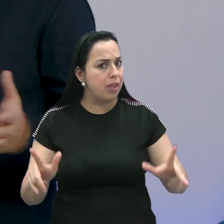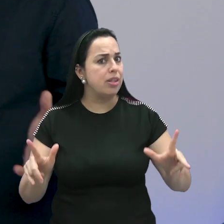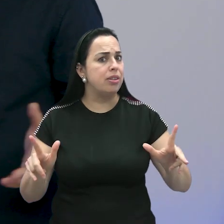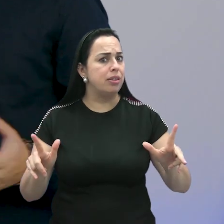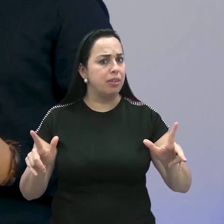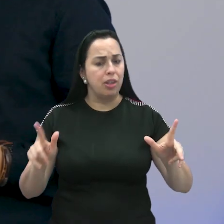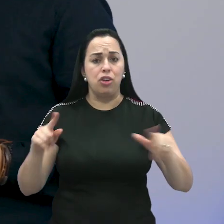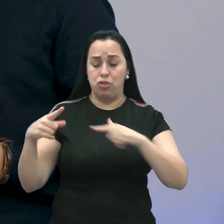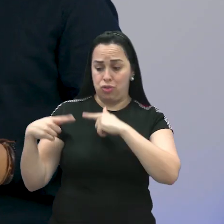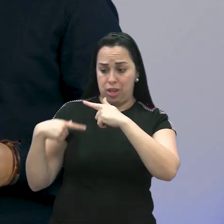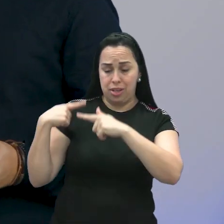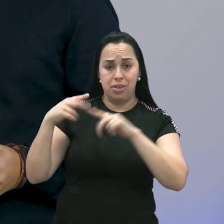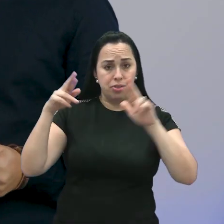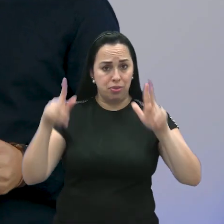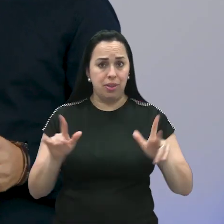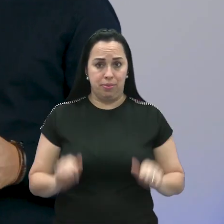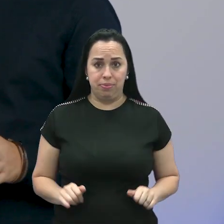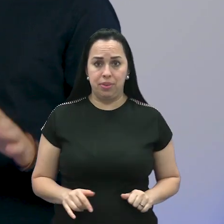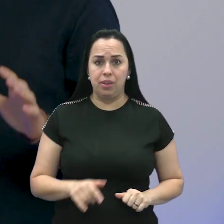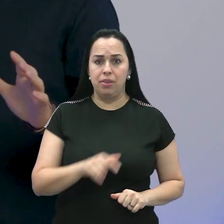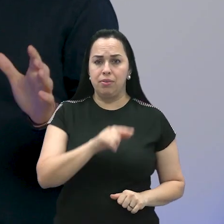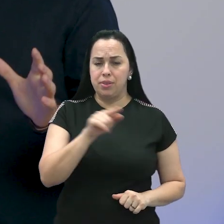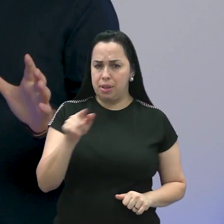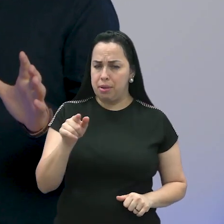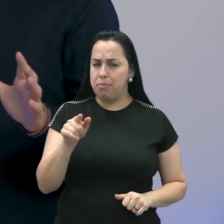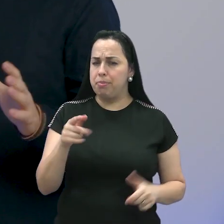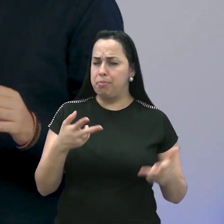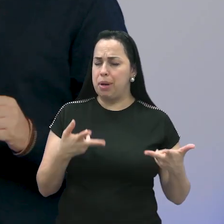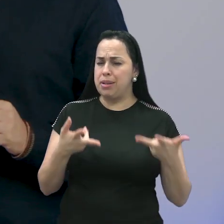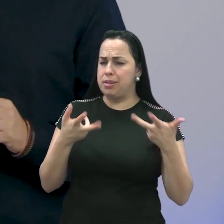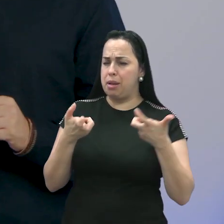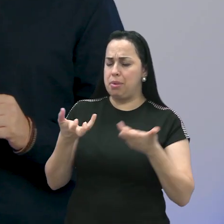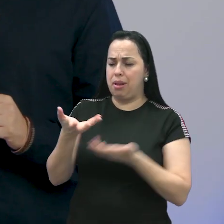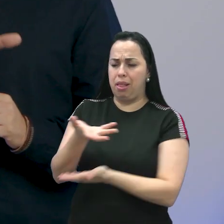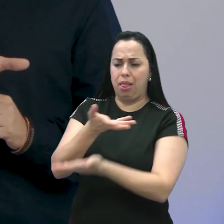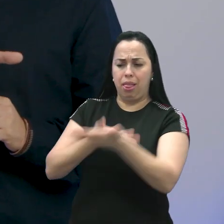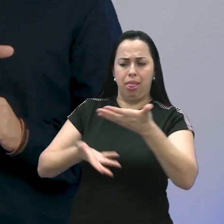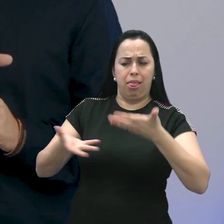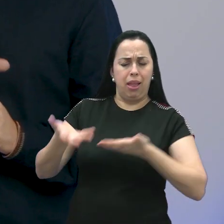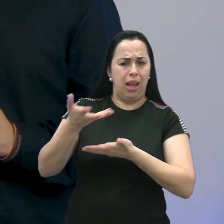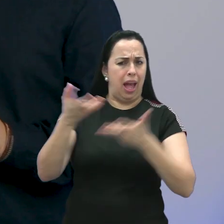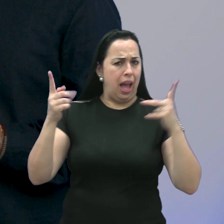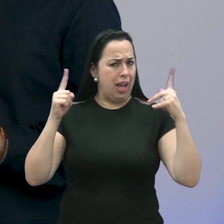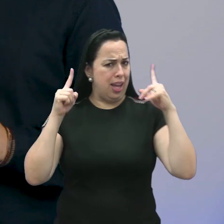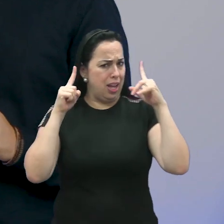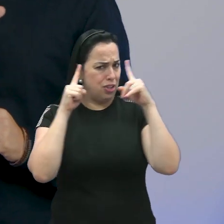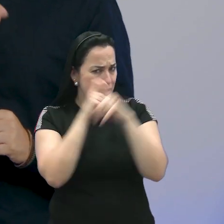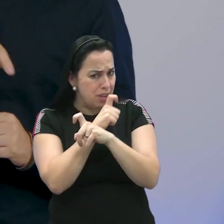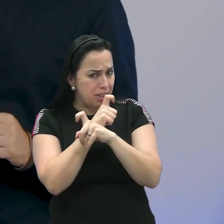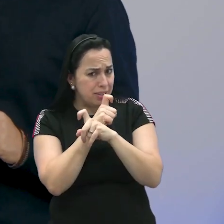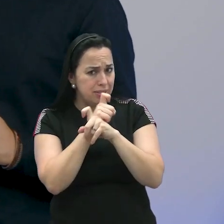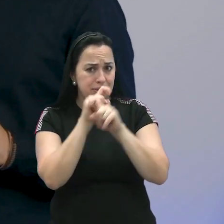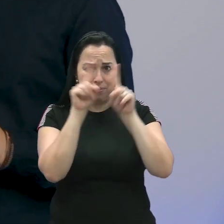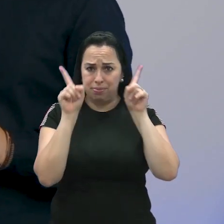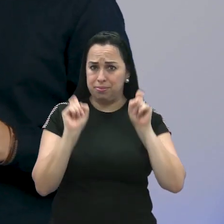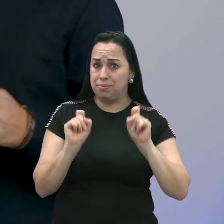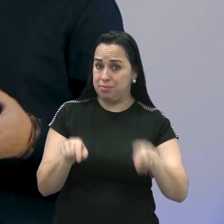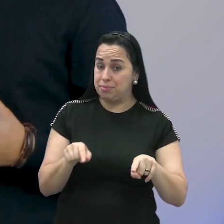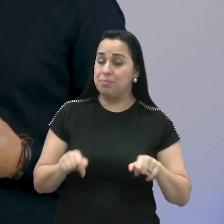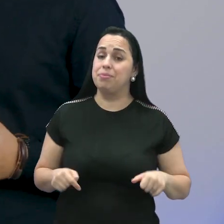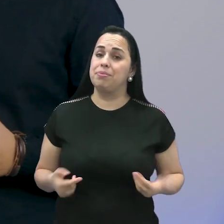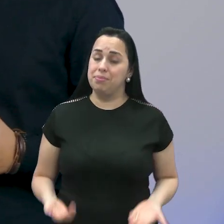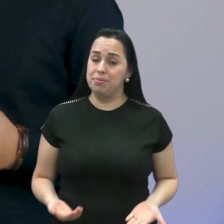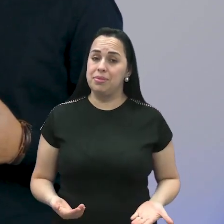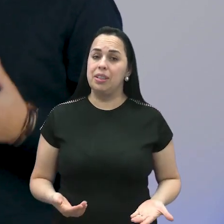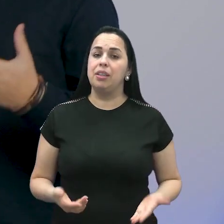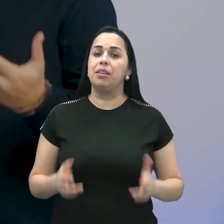do conflito de gerações. Olha só que interessante. Você sente alguma dificuldade para lidar com as diferentes gerações e expectativas em